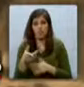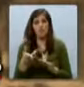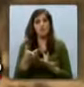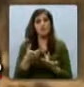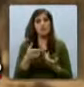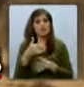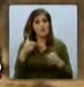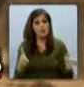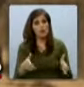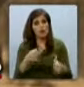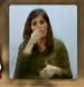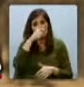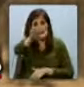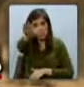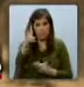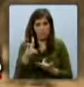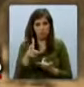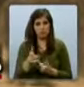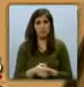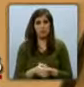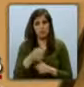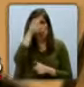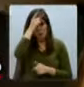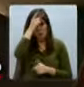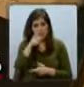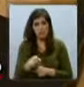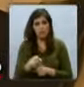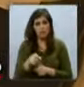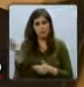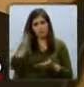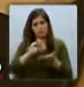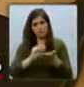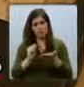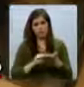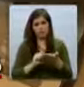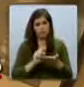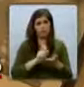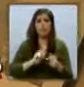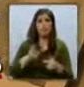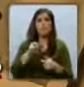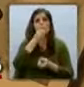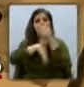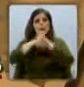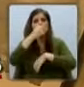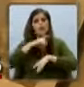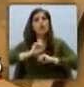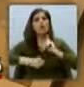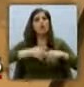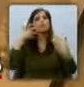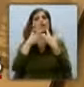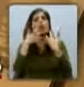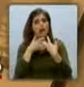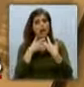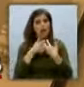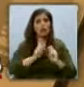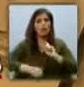campo de concentração nazi de Buchenwald. Deixam-me os manuscritos para me explicar o que é que se passava, o que foi a guerra,